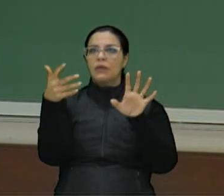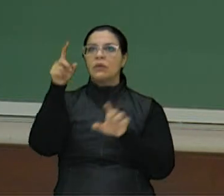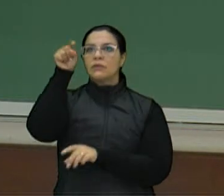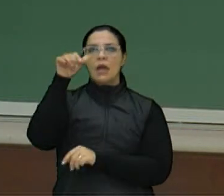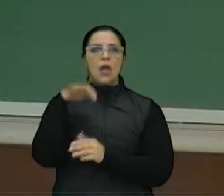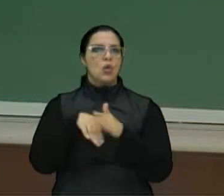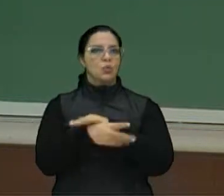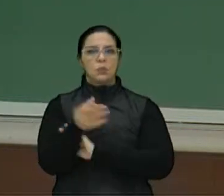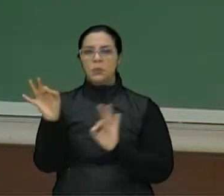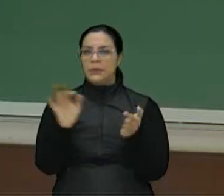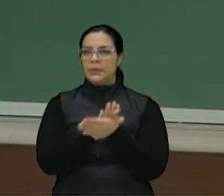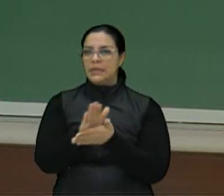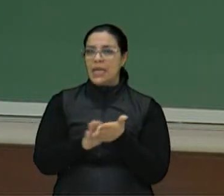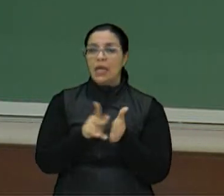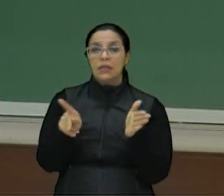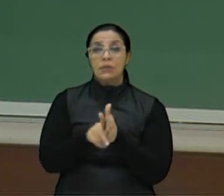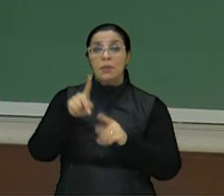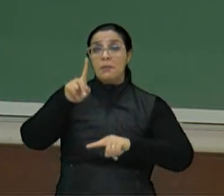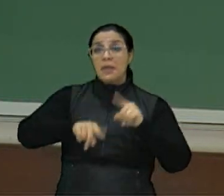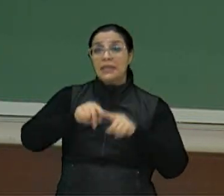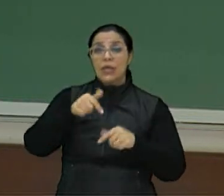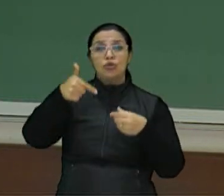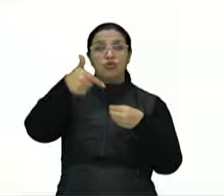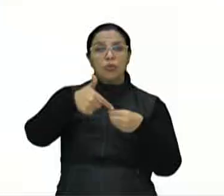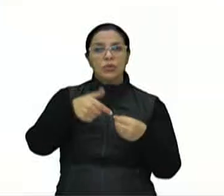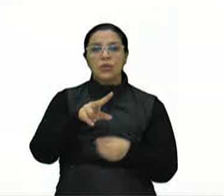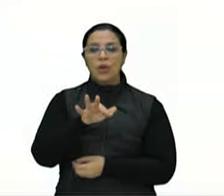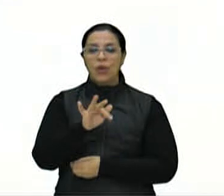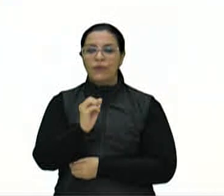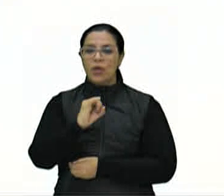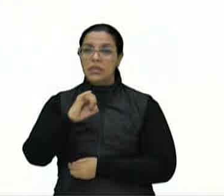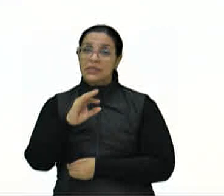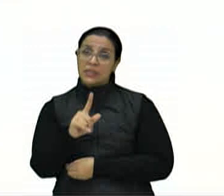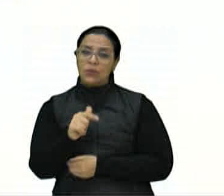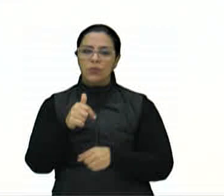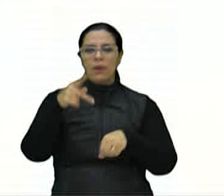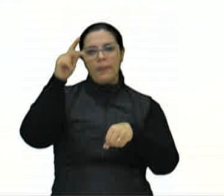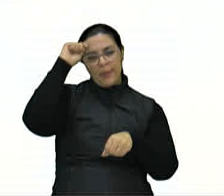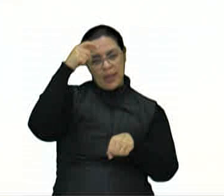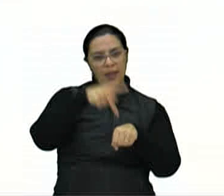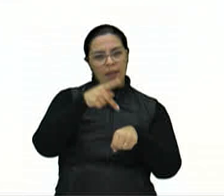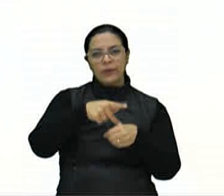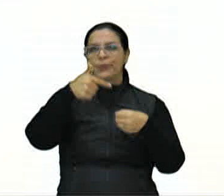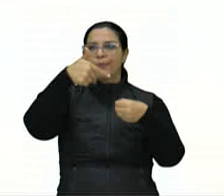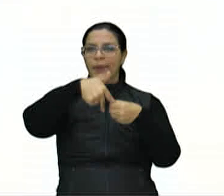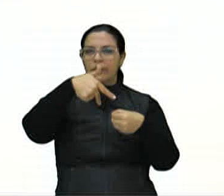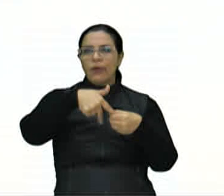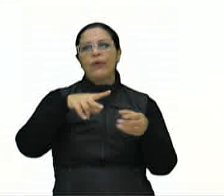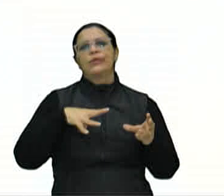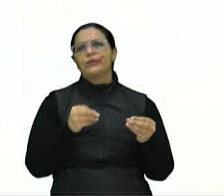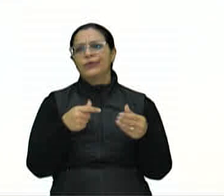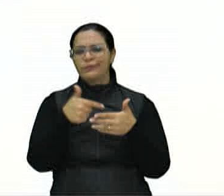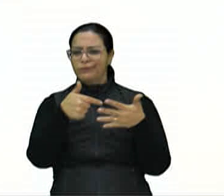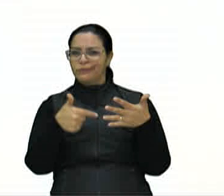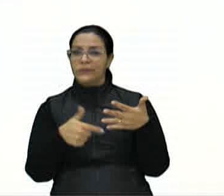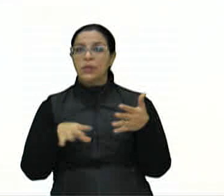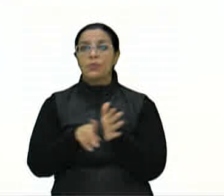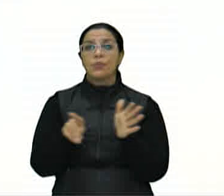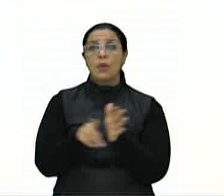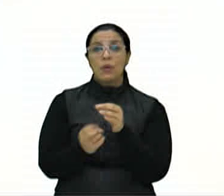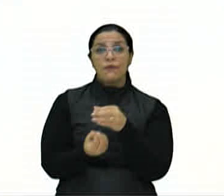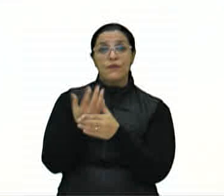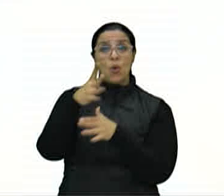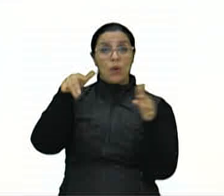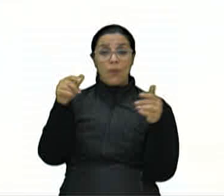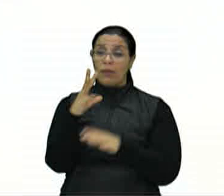acostumada de combustíveis fósseis, olha aqui, ó, entretanto a queima de combustível fóssil como carvão mineral, petróleo e outras, as cinzas vulcânicas, mas